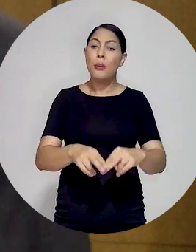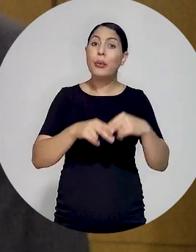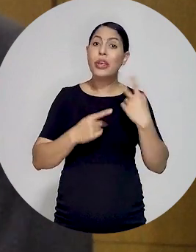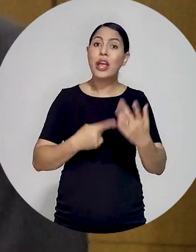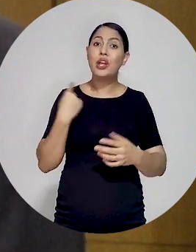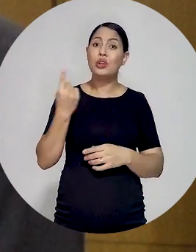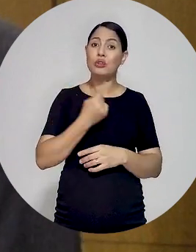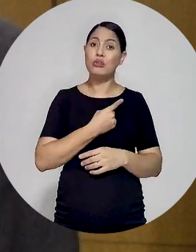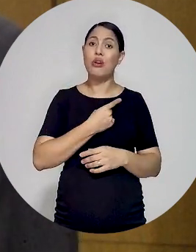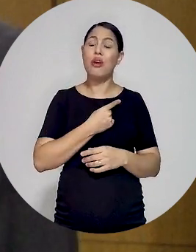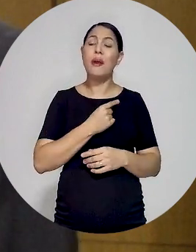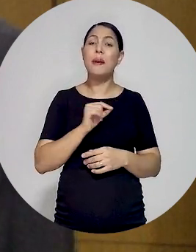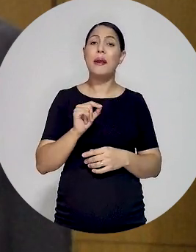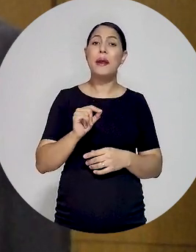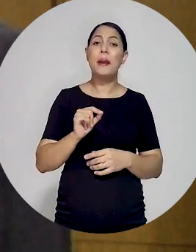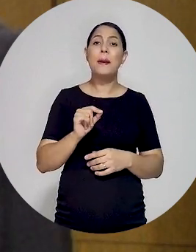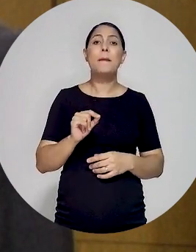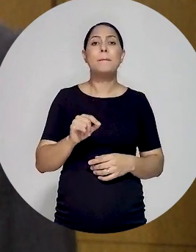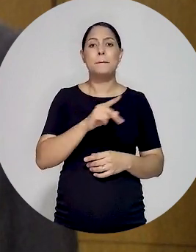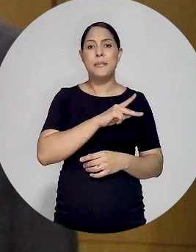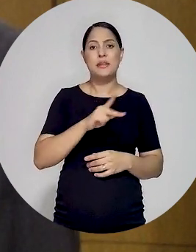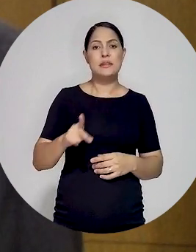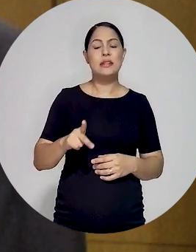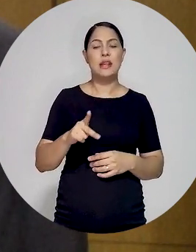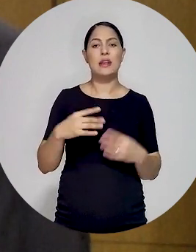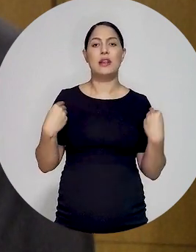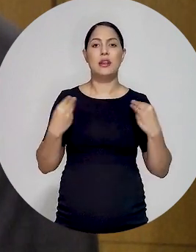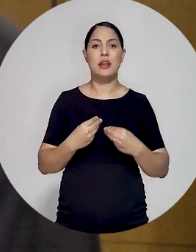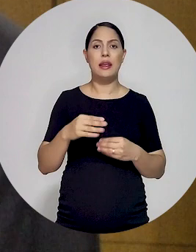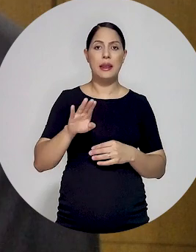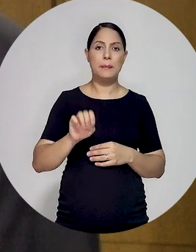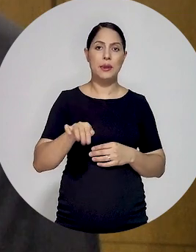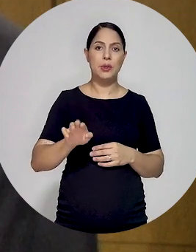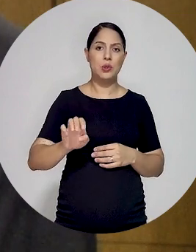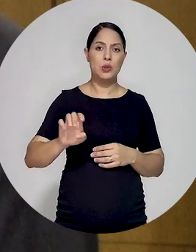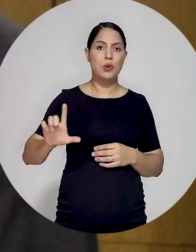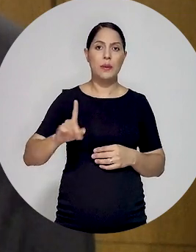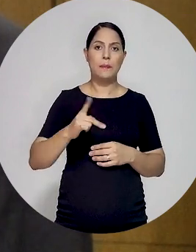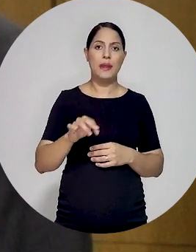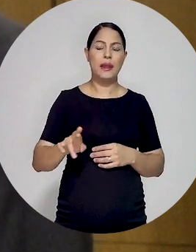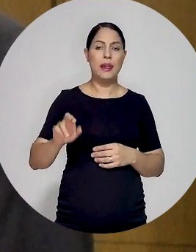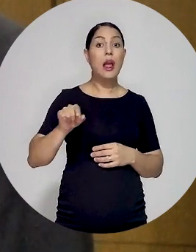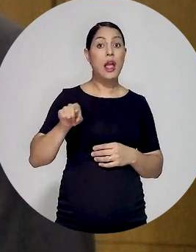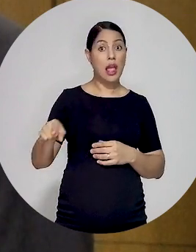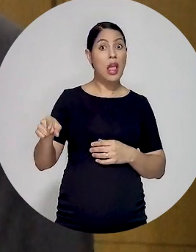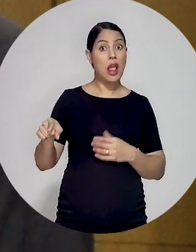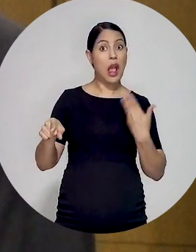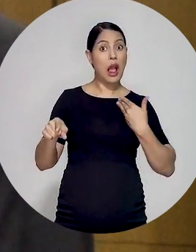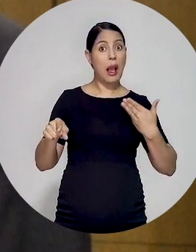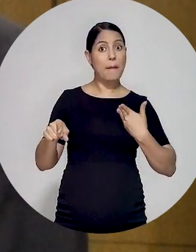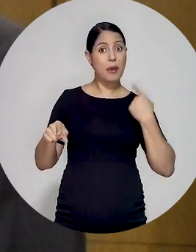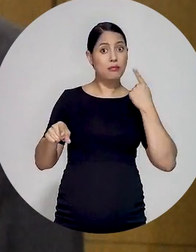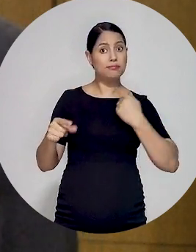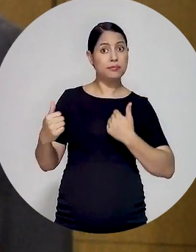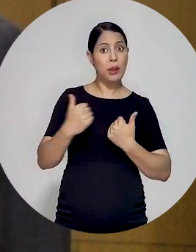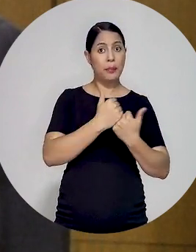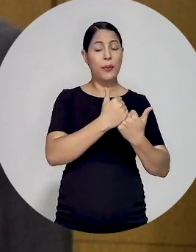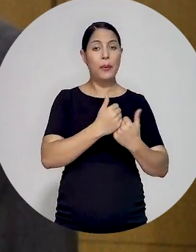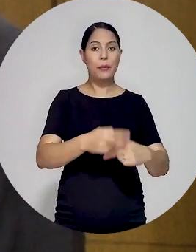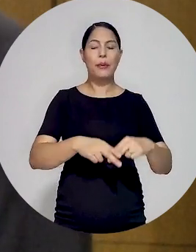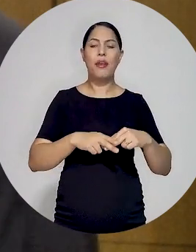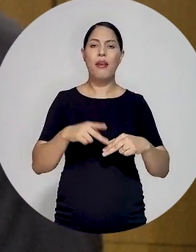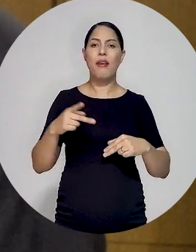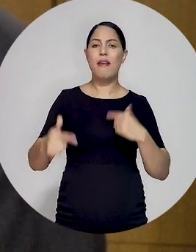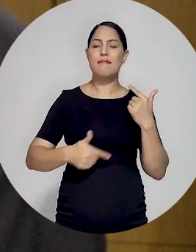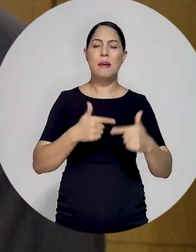Muito ainda especial é o registro de receber essa medalha do nosso presidente Emanuel Pereira, que é verdadeiramente um amigo da